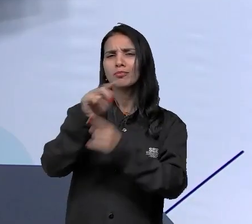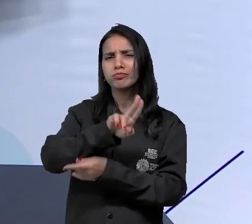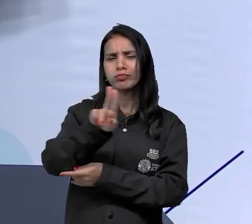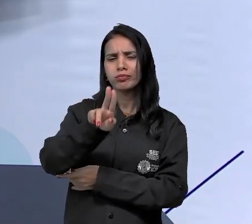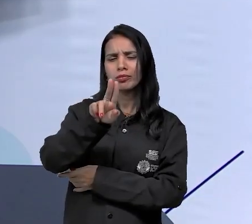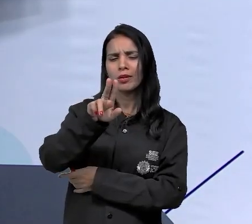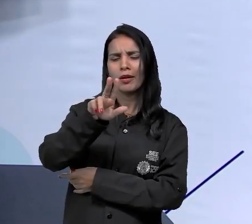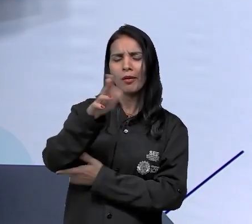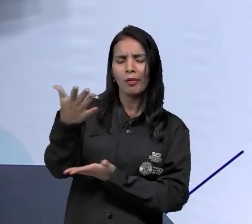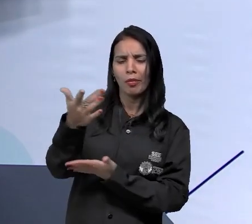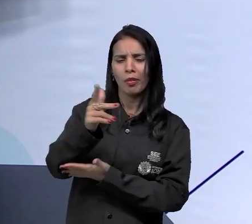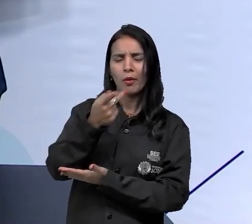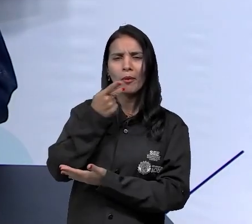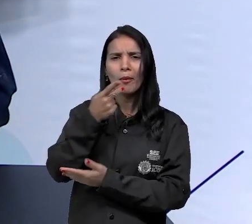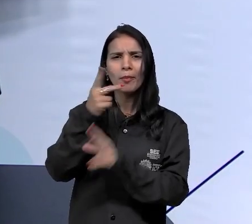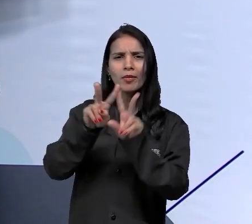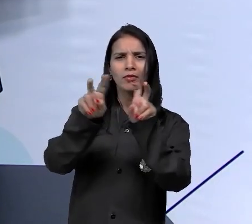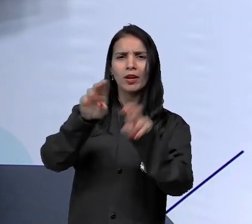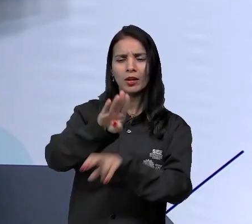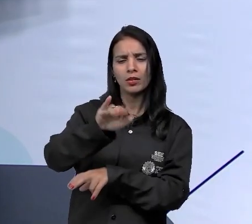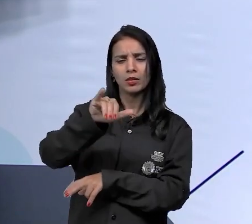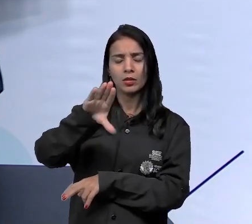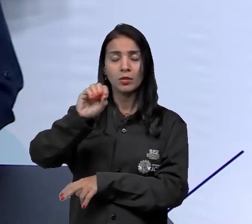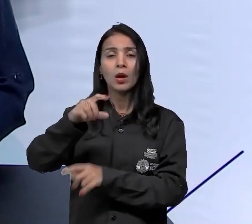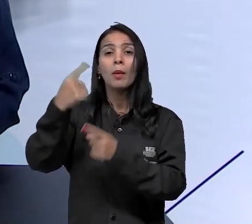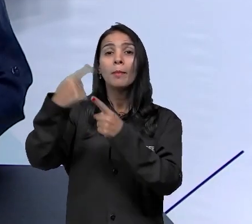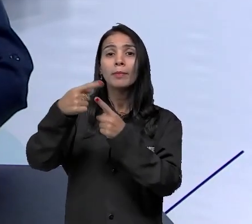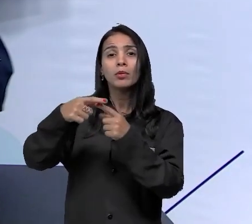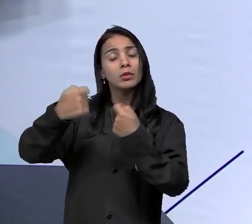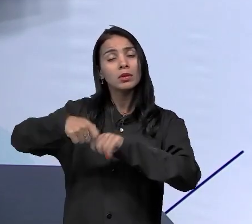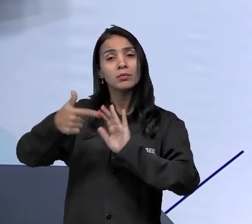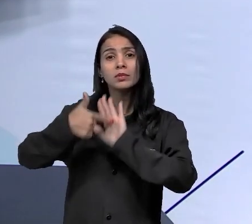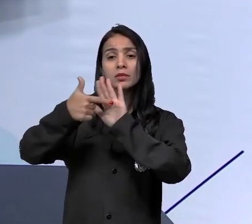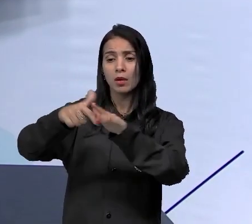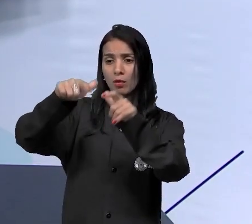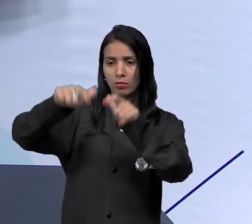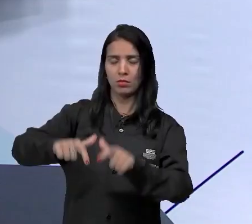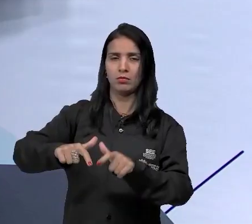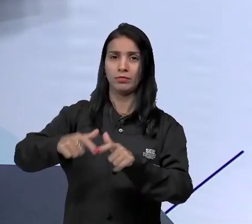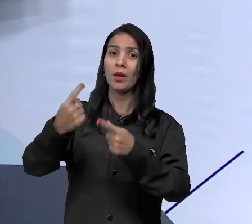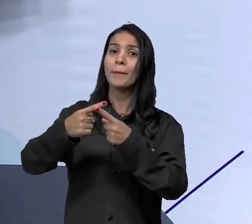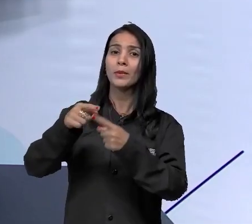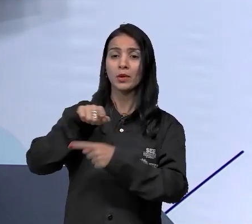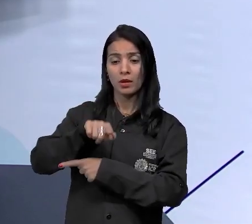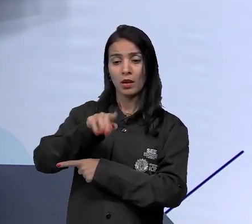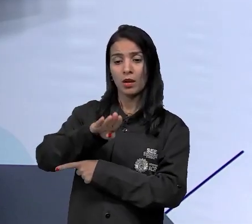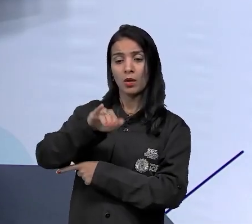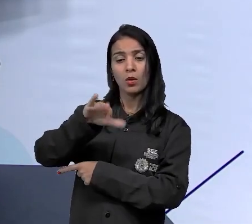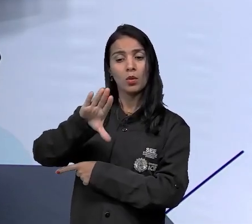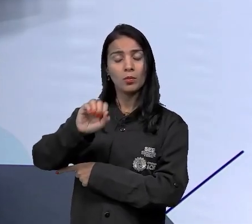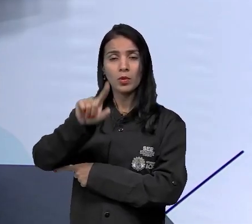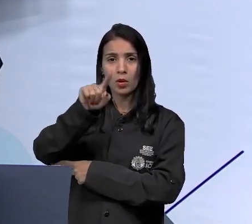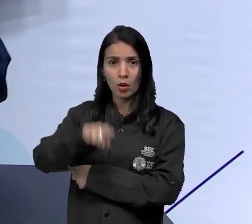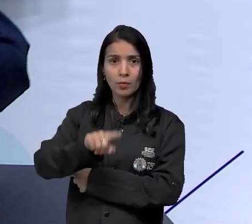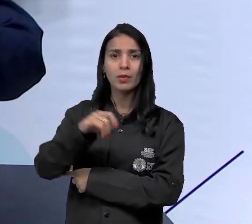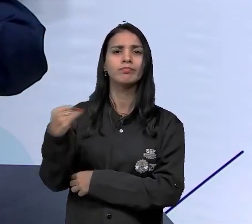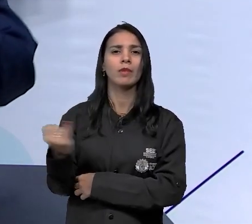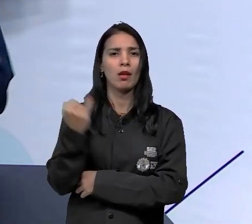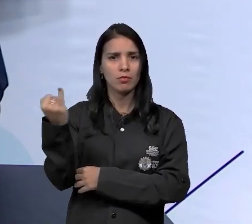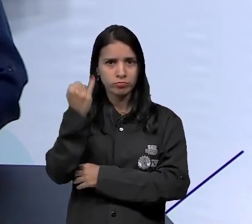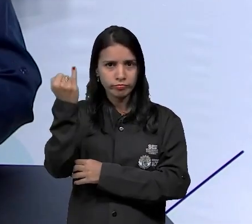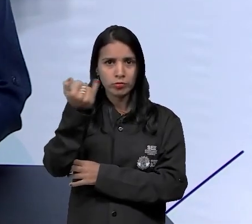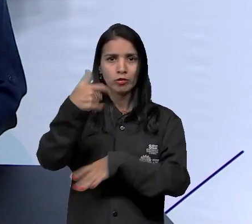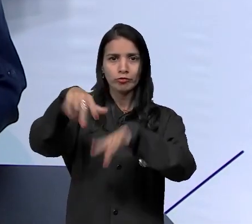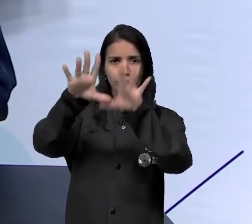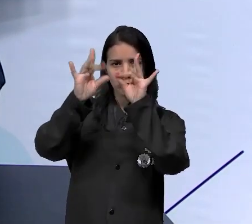bioma, a gente precisa apresentar a localização deles? Porque esses biomas, pessoal, é interessante falar que eles são